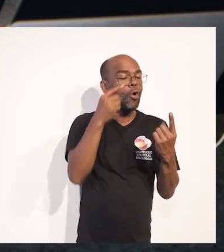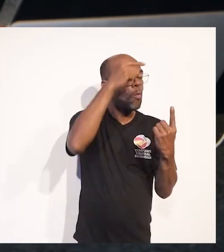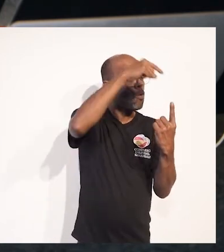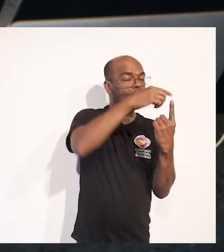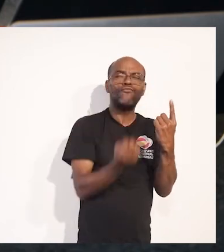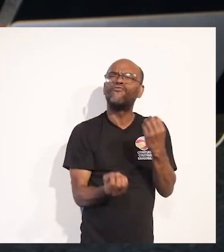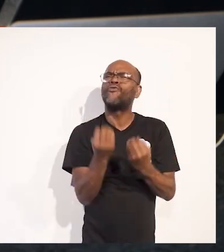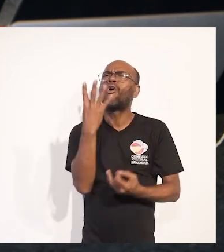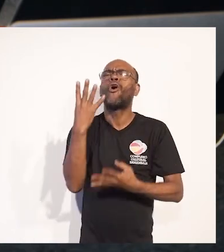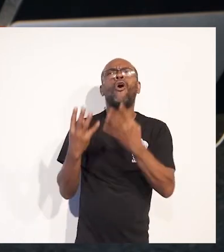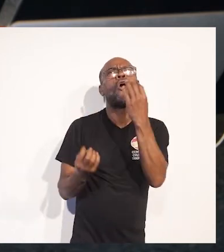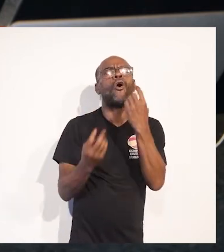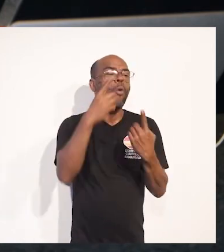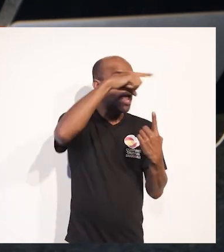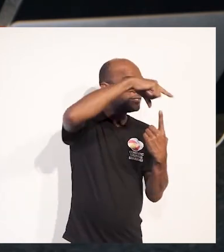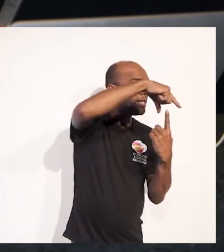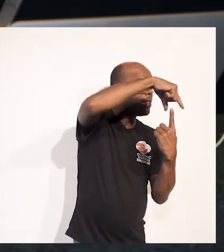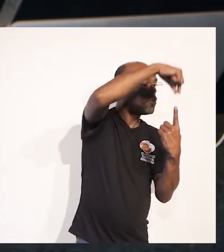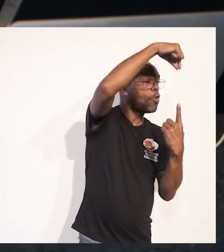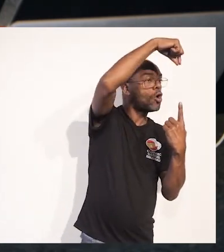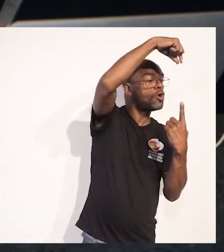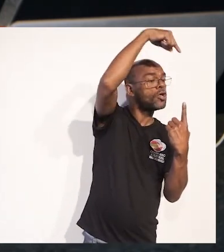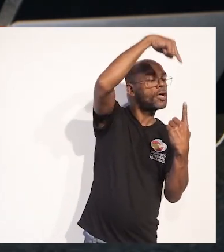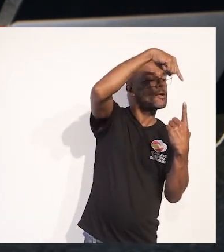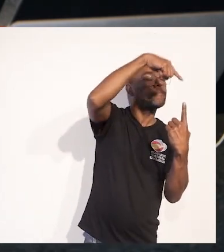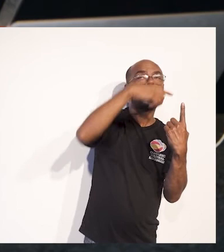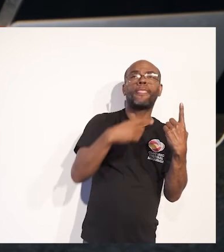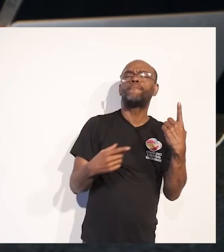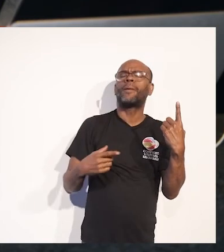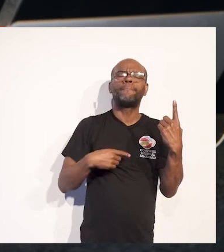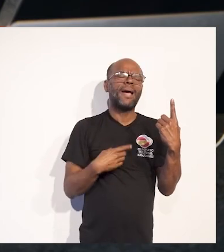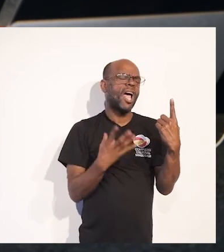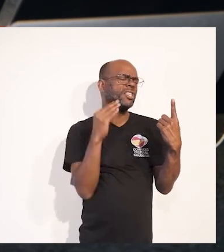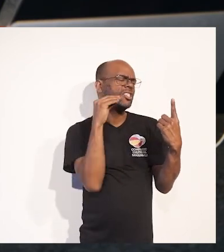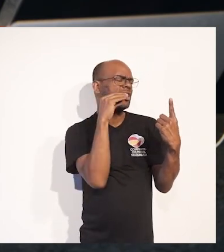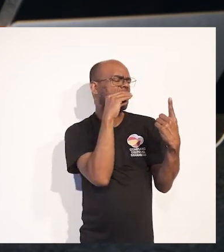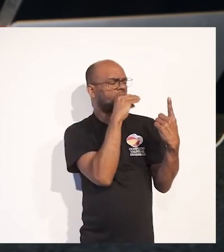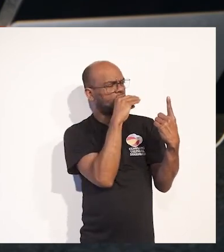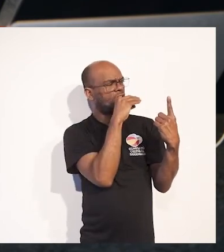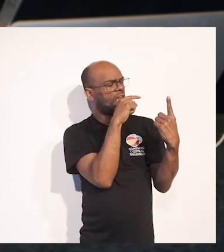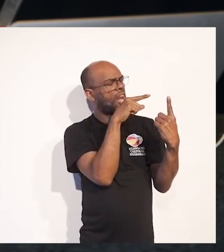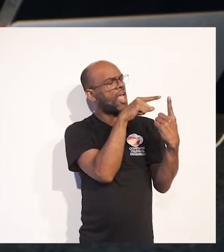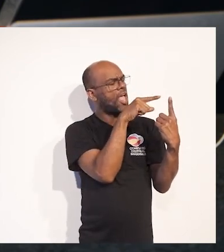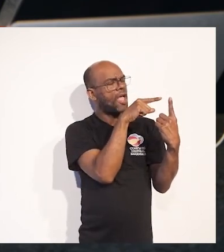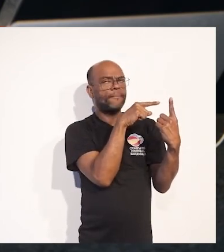fogo, onde essa luz desse fogo está mais quente, ela